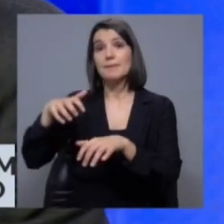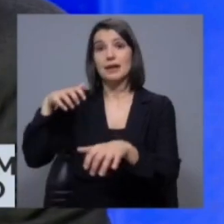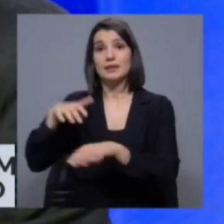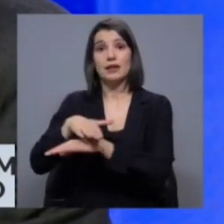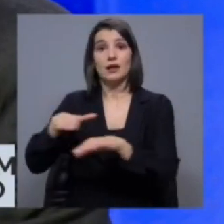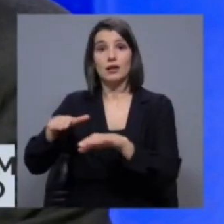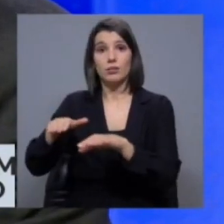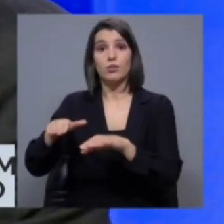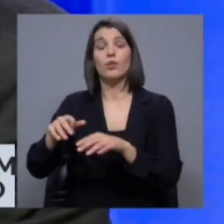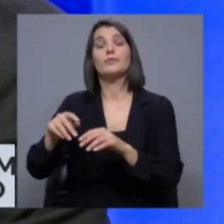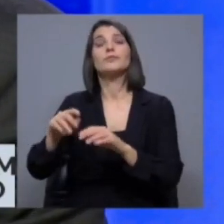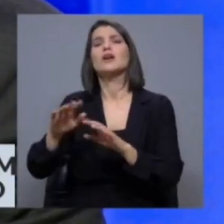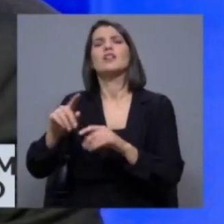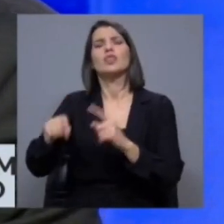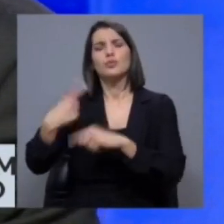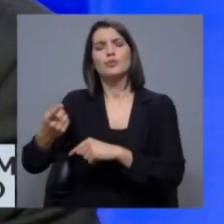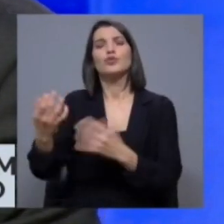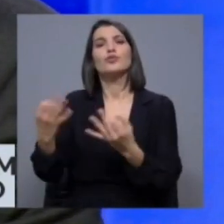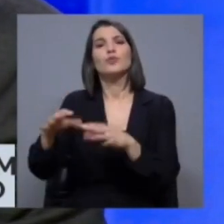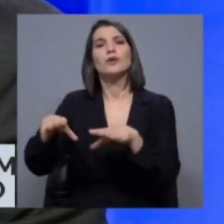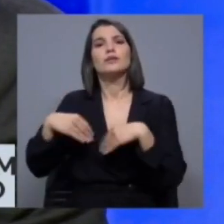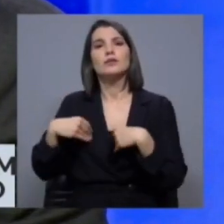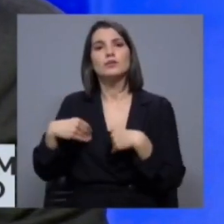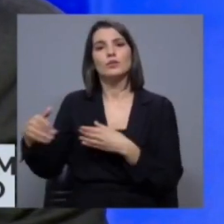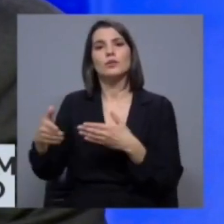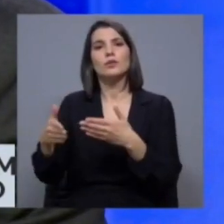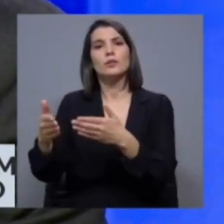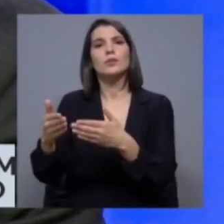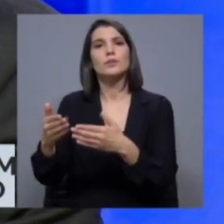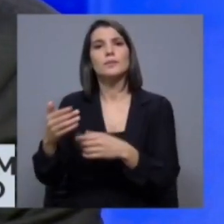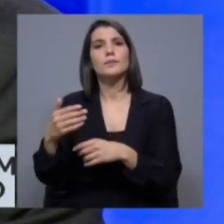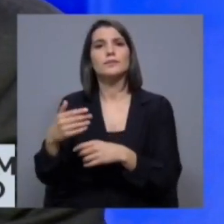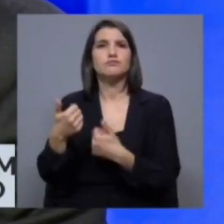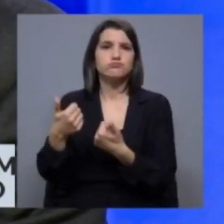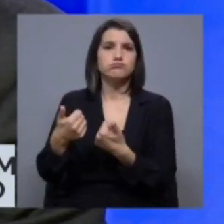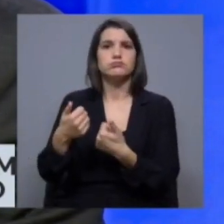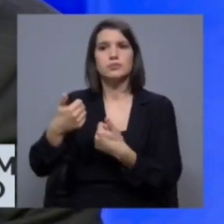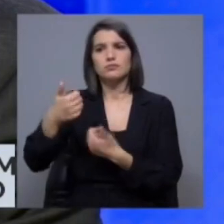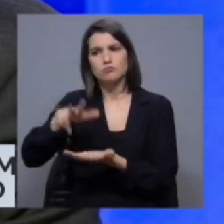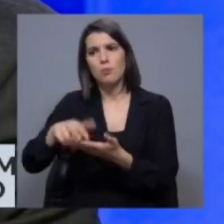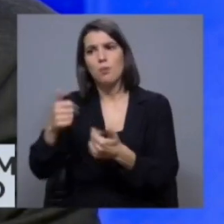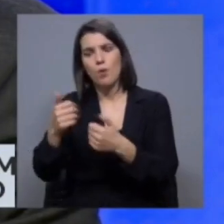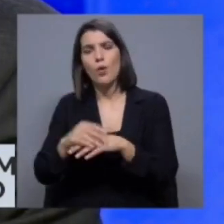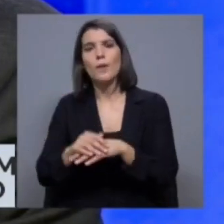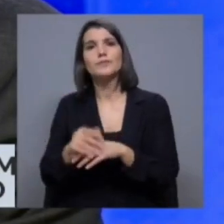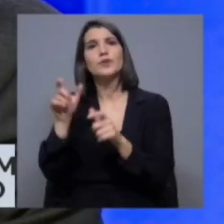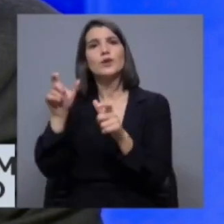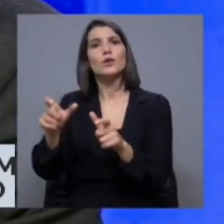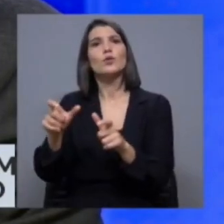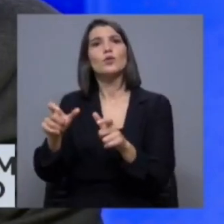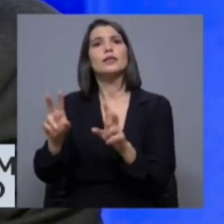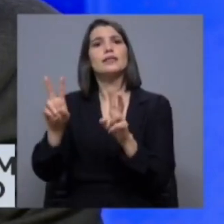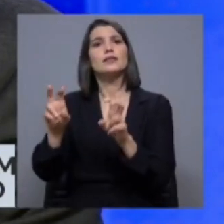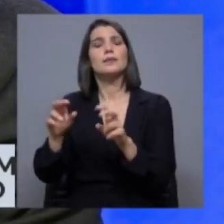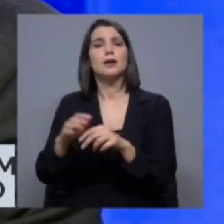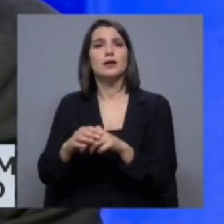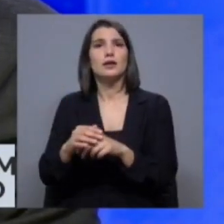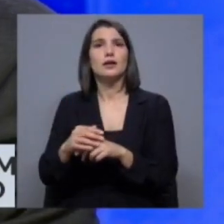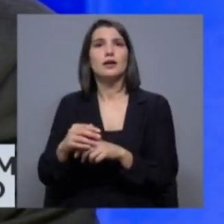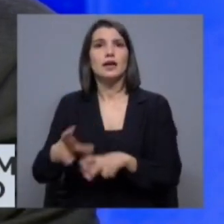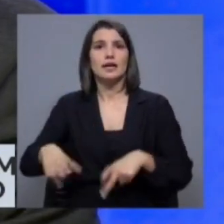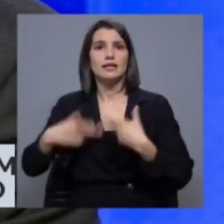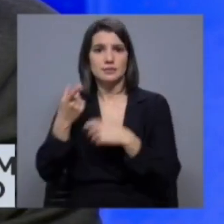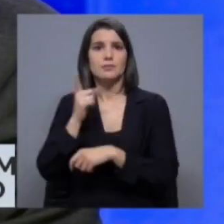pagamento acabou depois por acabaram da solução bastante os meus Ah e vale a pensa eficaz para controlar o tempo deve ter visto